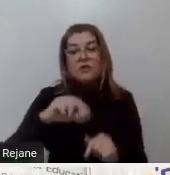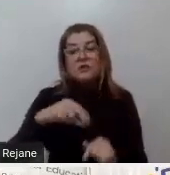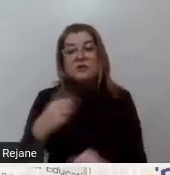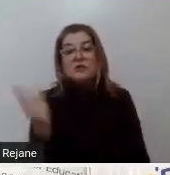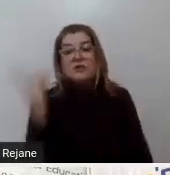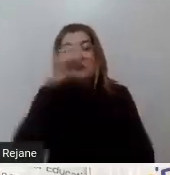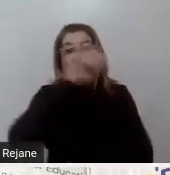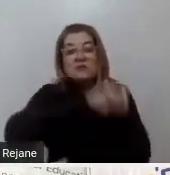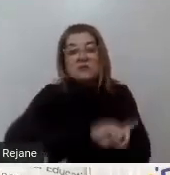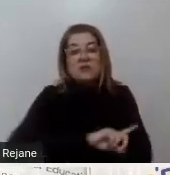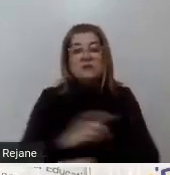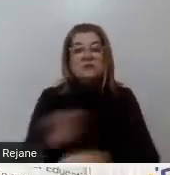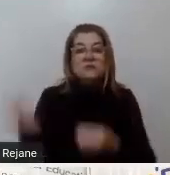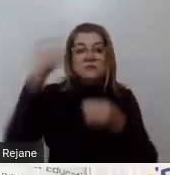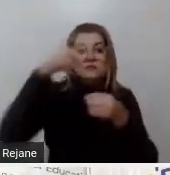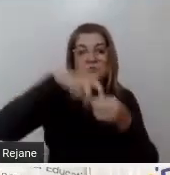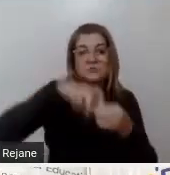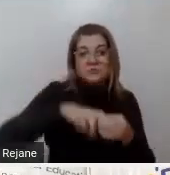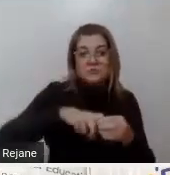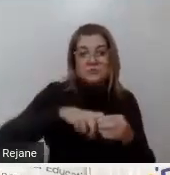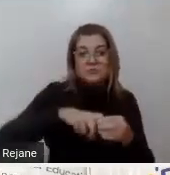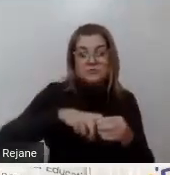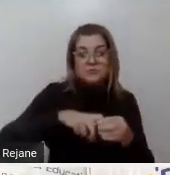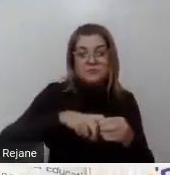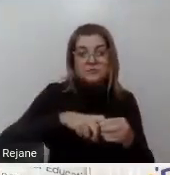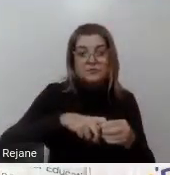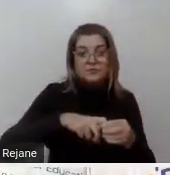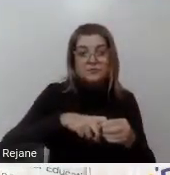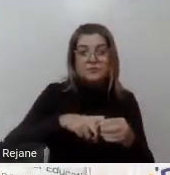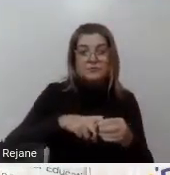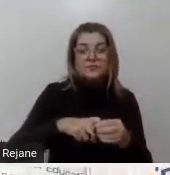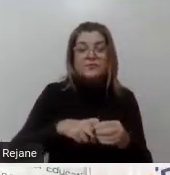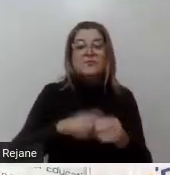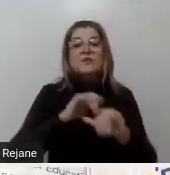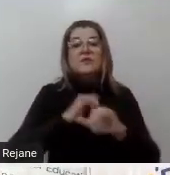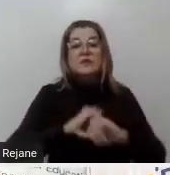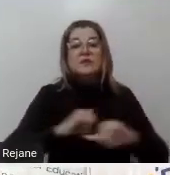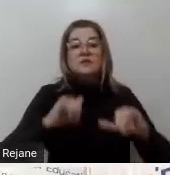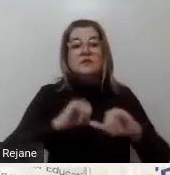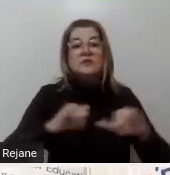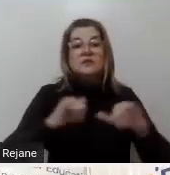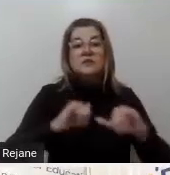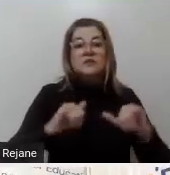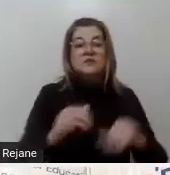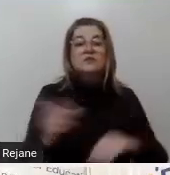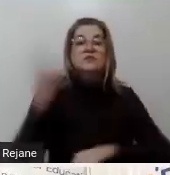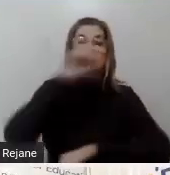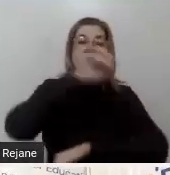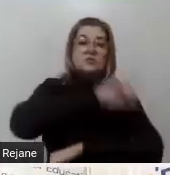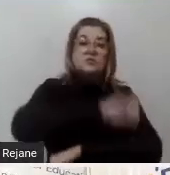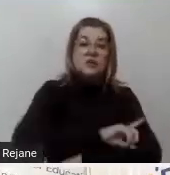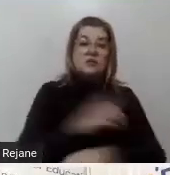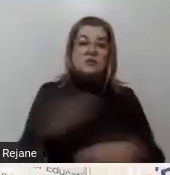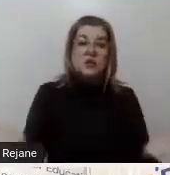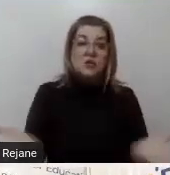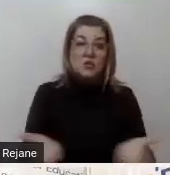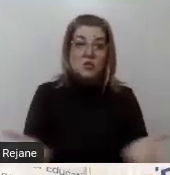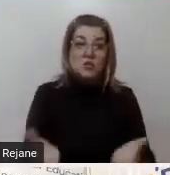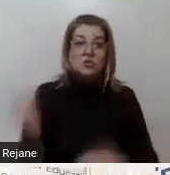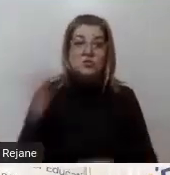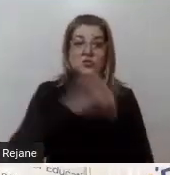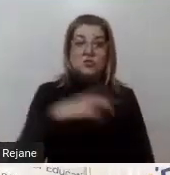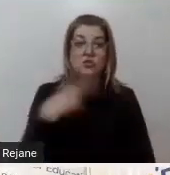de entrega dessa tarefa. Então, eu venho aqui e falo que essa entrega vai ser feita hoje, dia